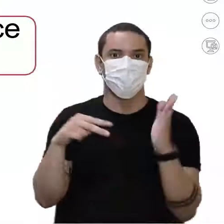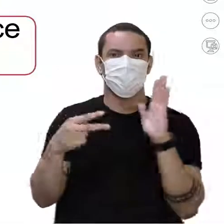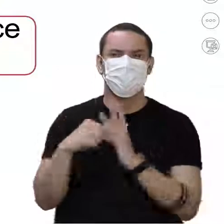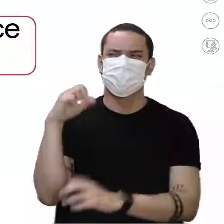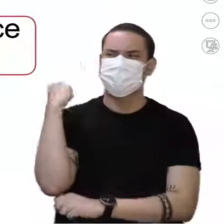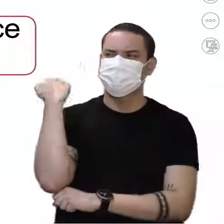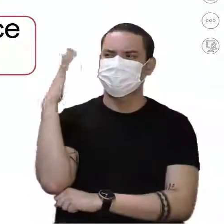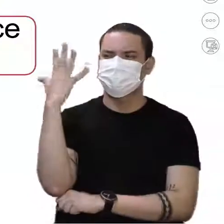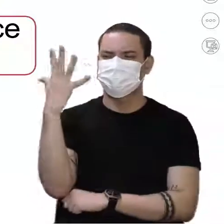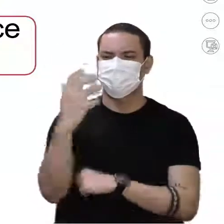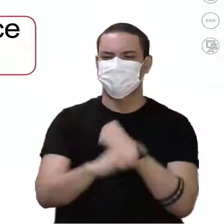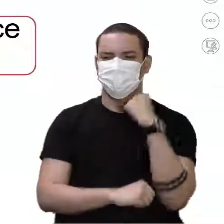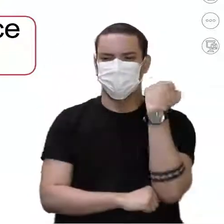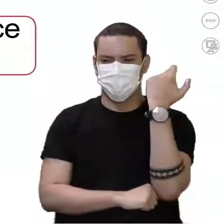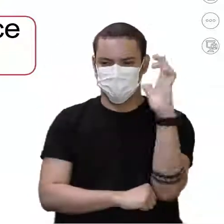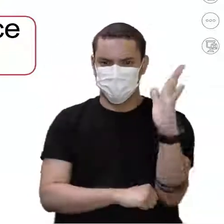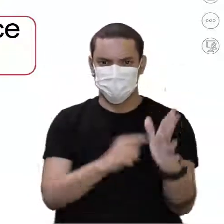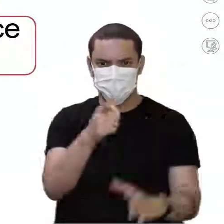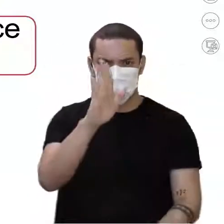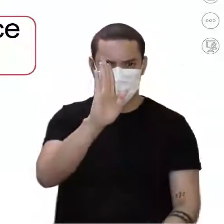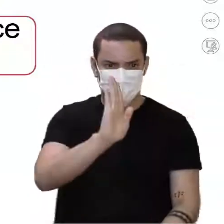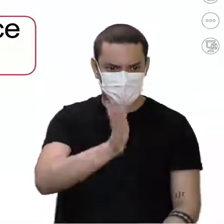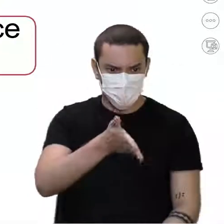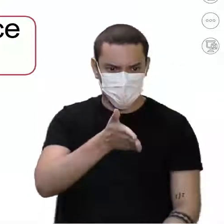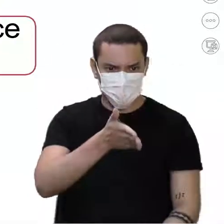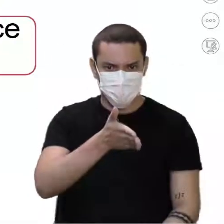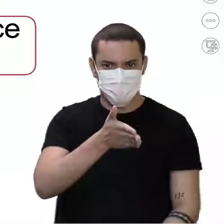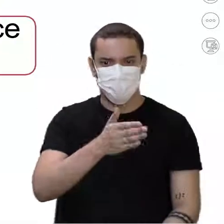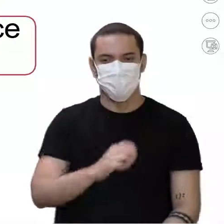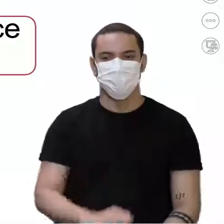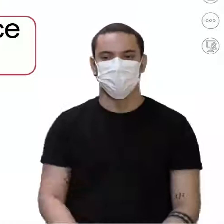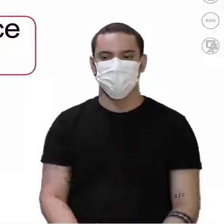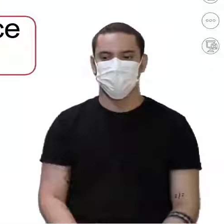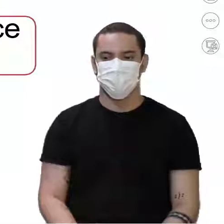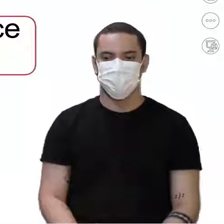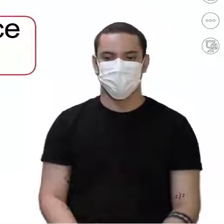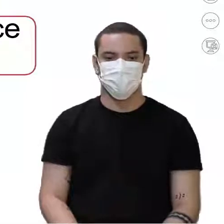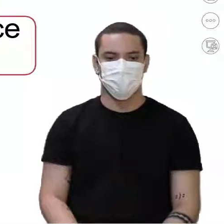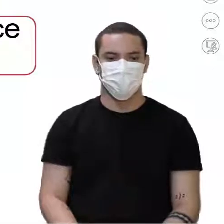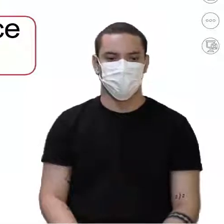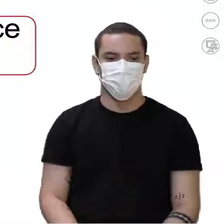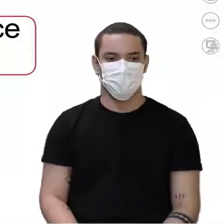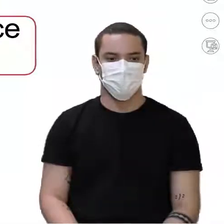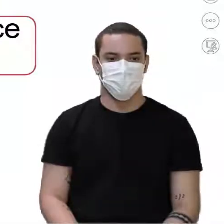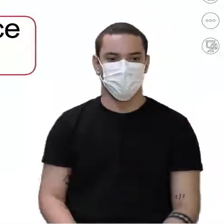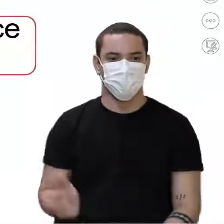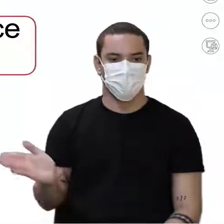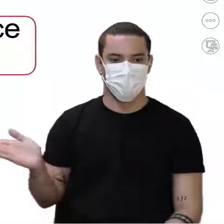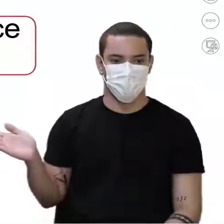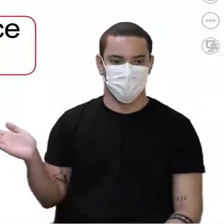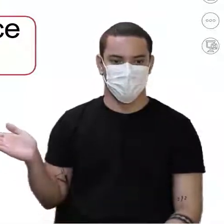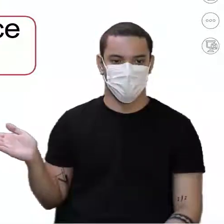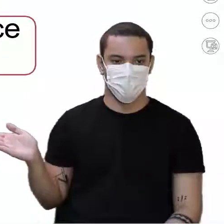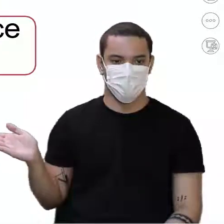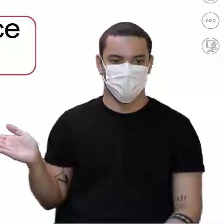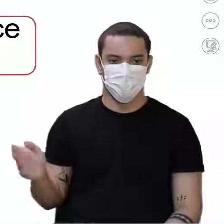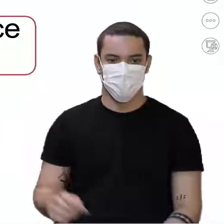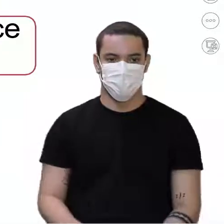selva, floresta? Você já foi? Have you ever been to a jungle? A